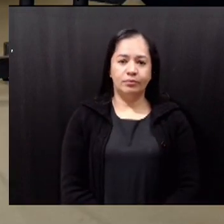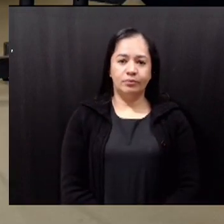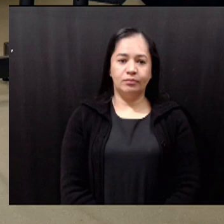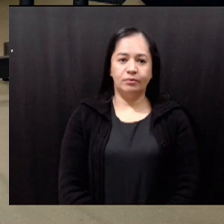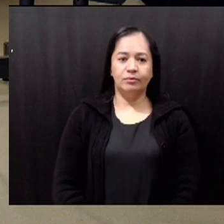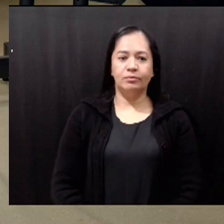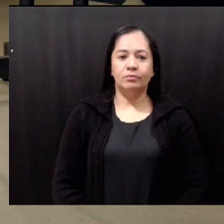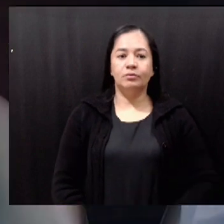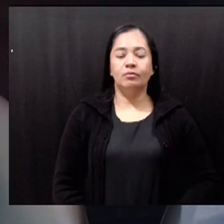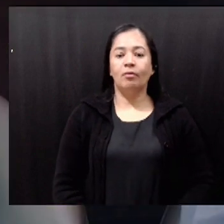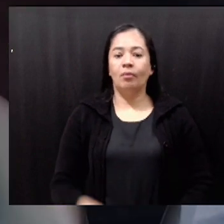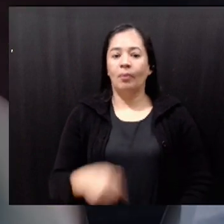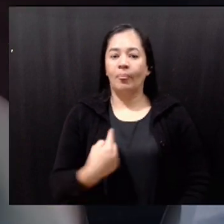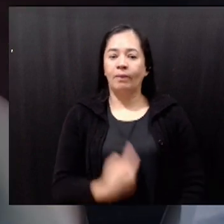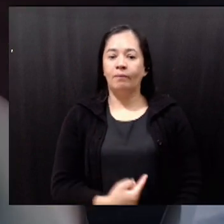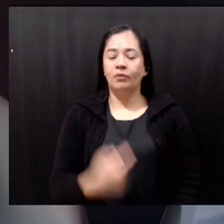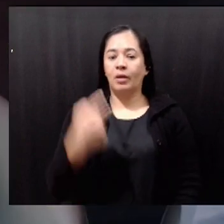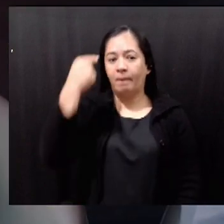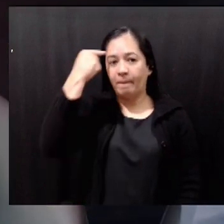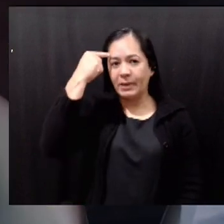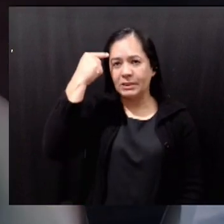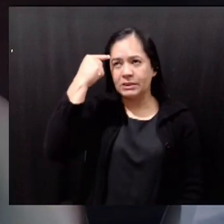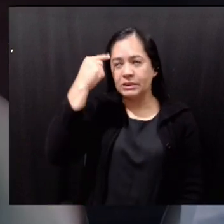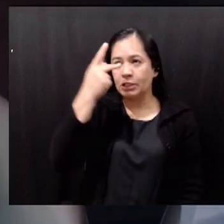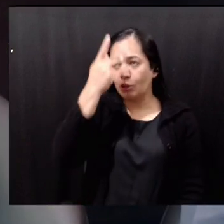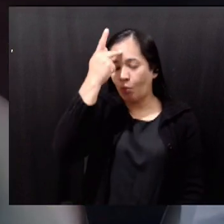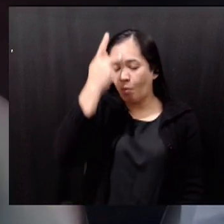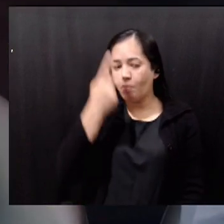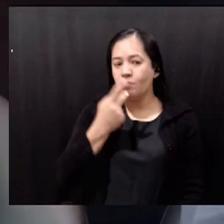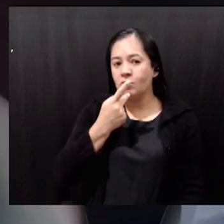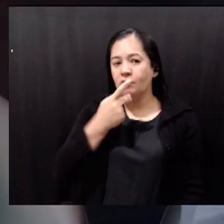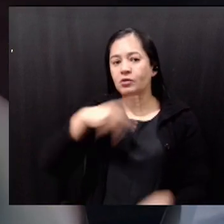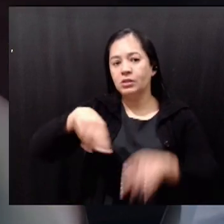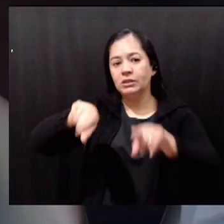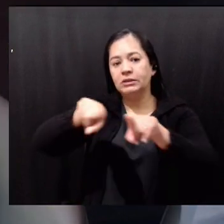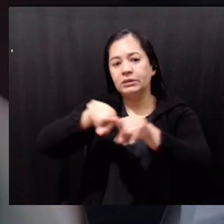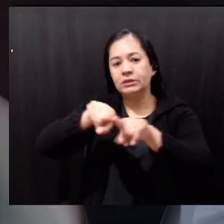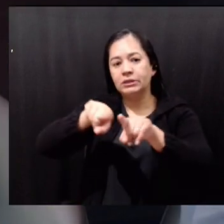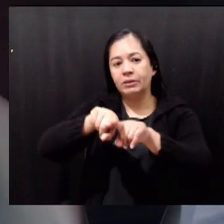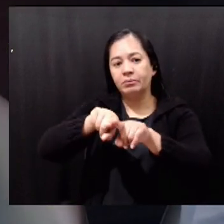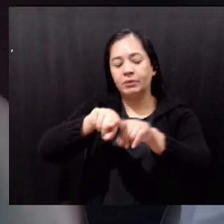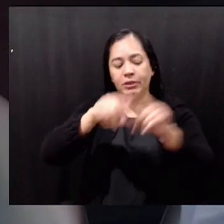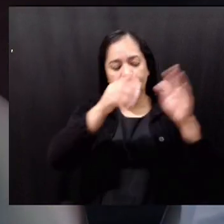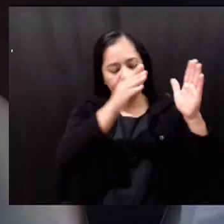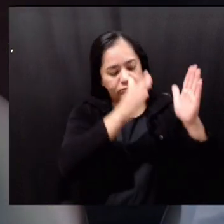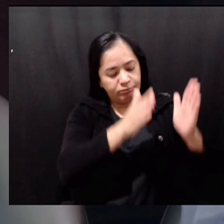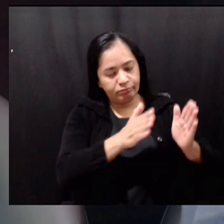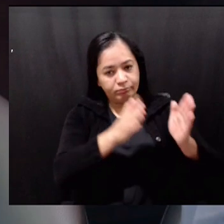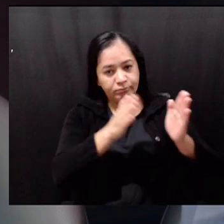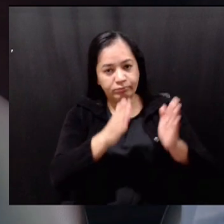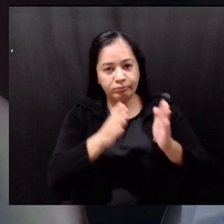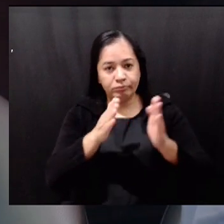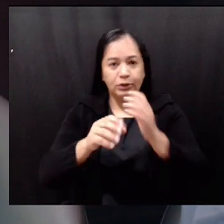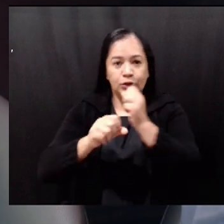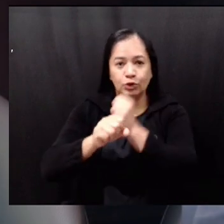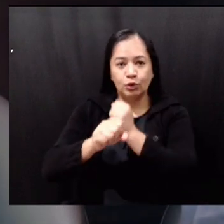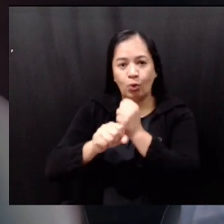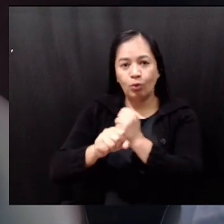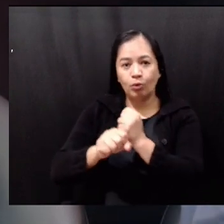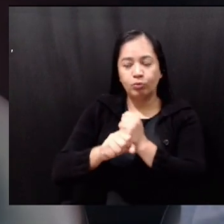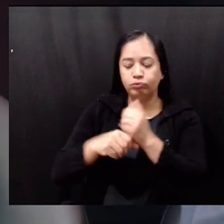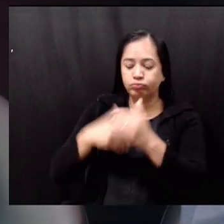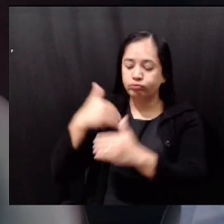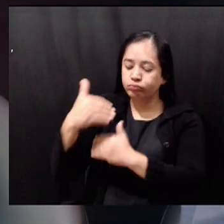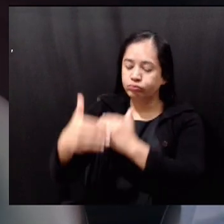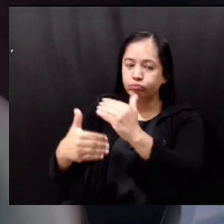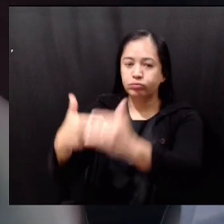em personalidade, a gente também coloca num processo de construção, né? Então, veja, se de repente eu faço